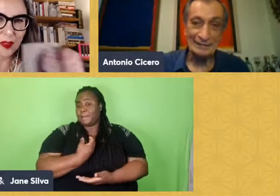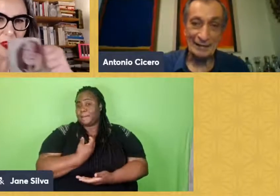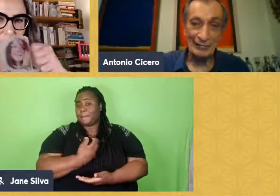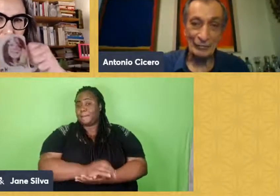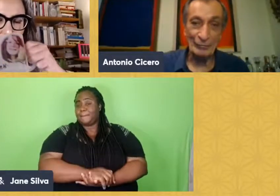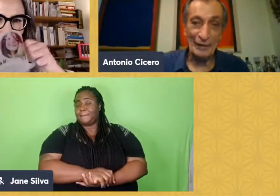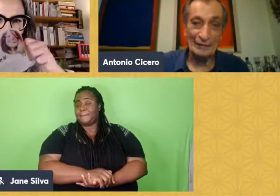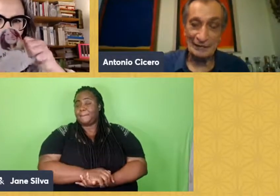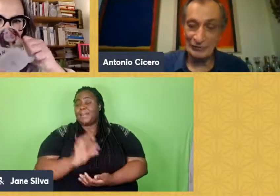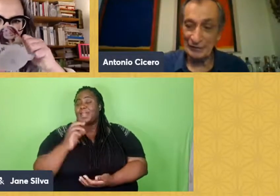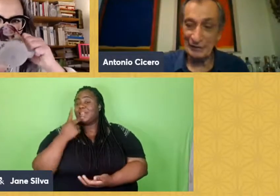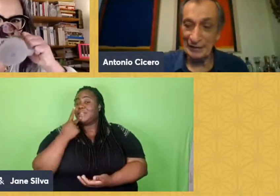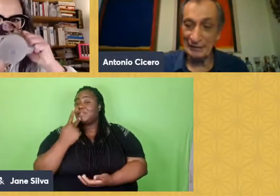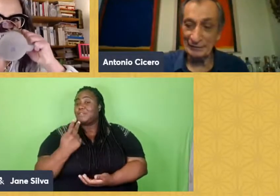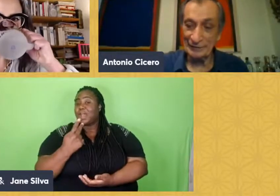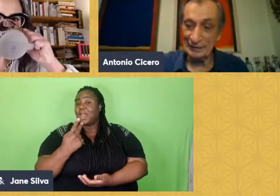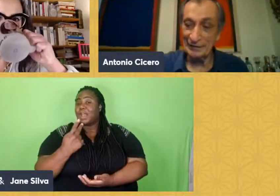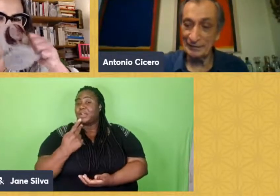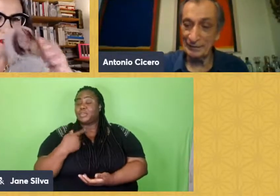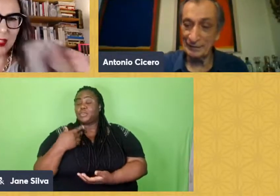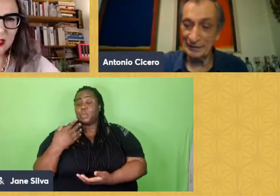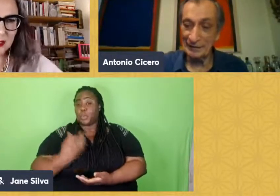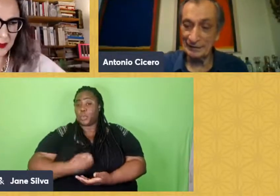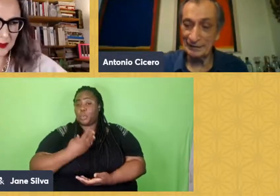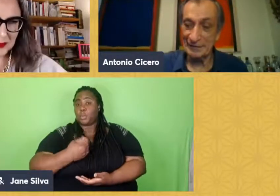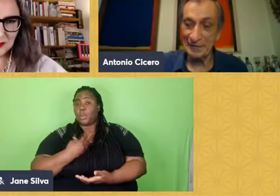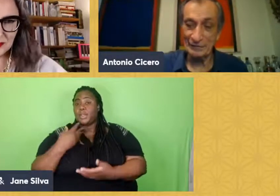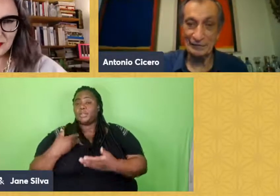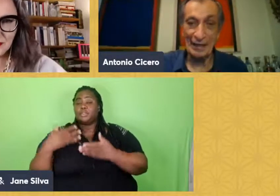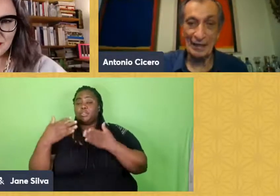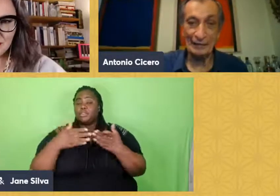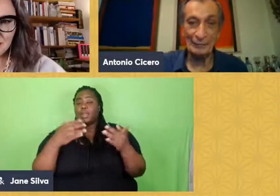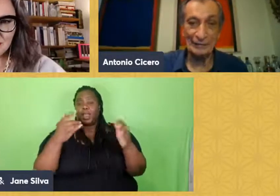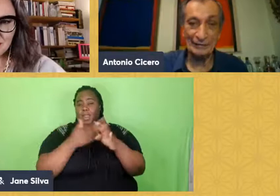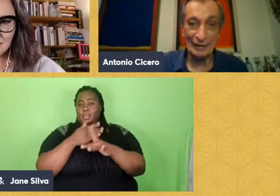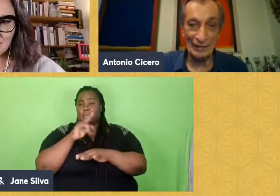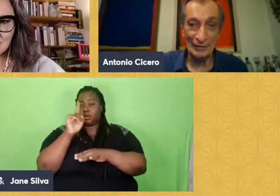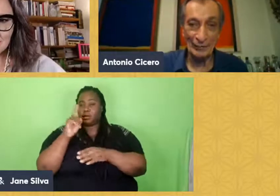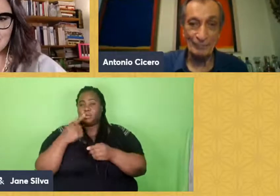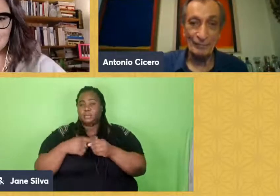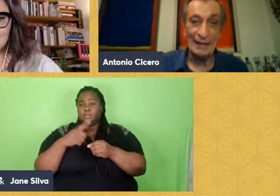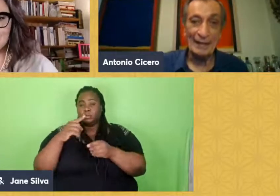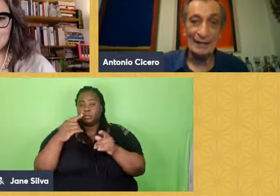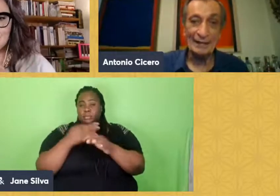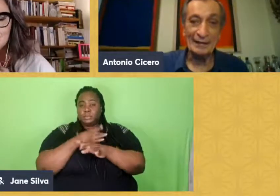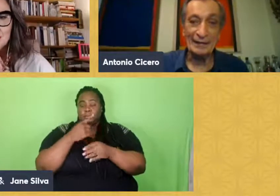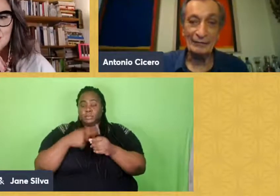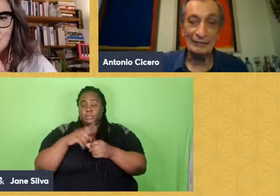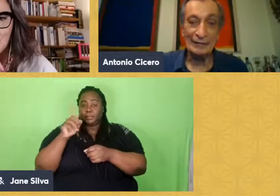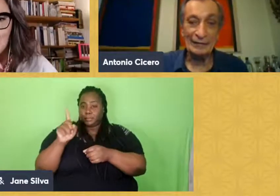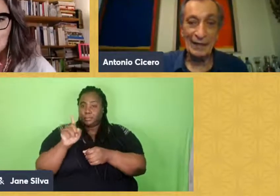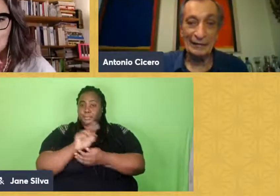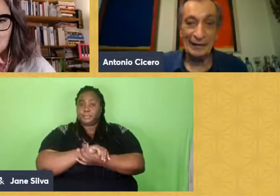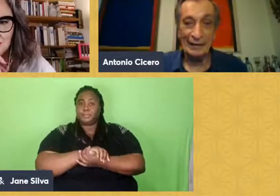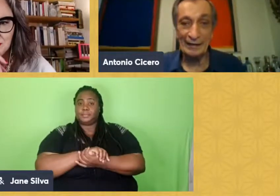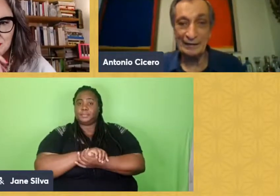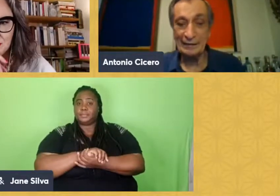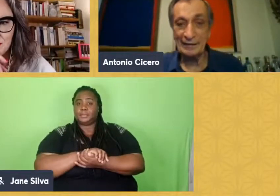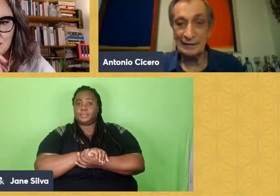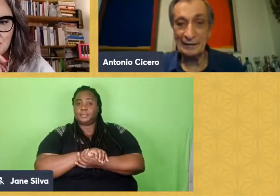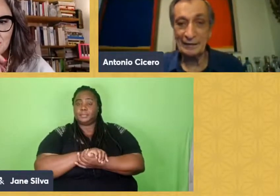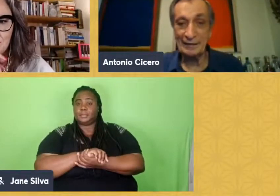ele descreve um poeta que chega em determinada cidade do Mediterrâneo, e